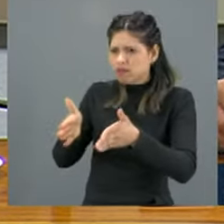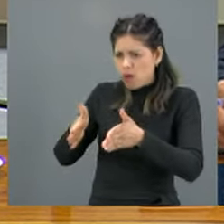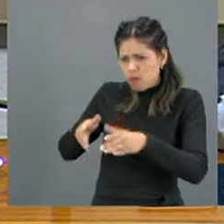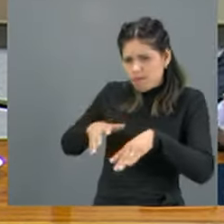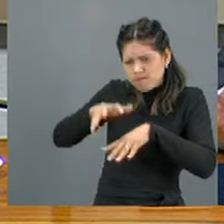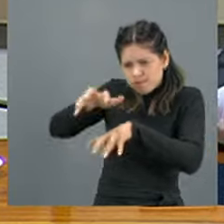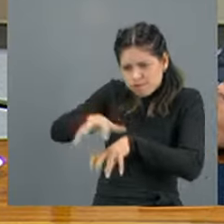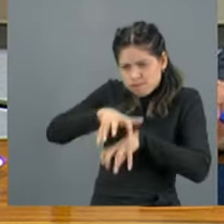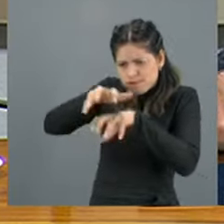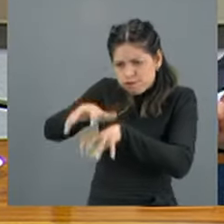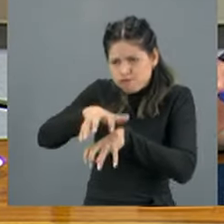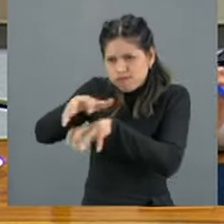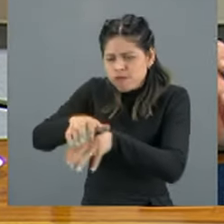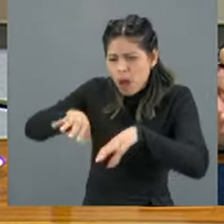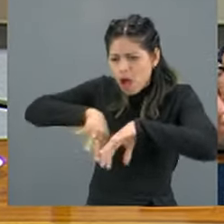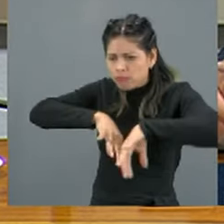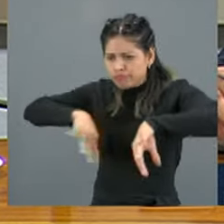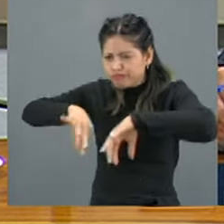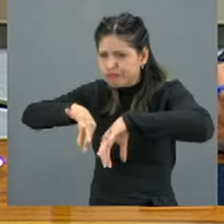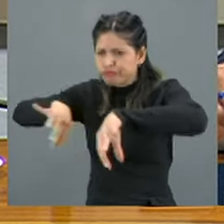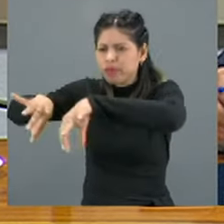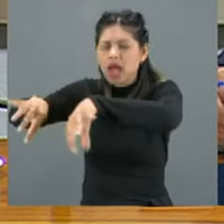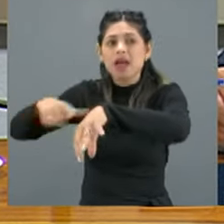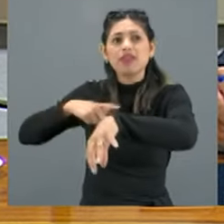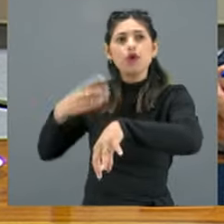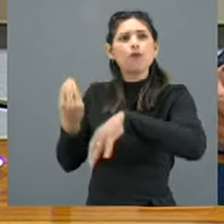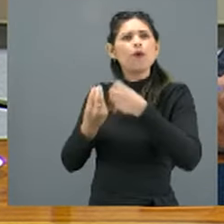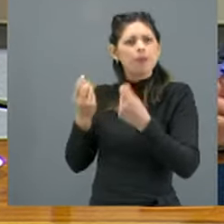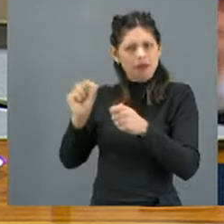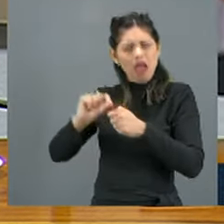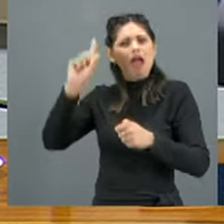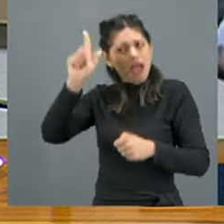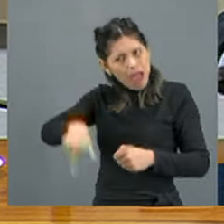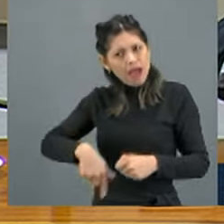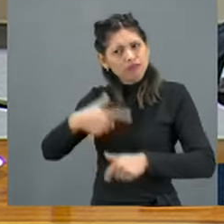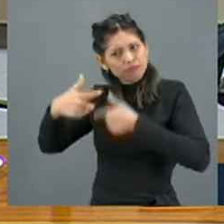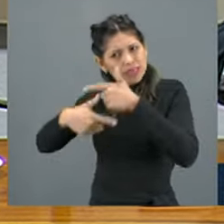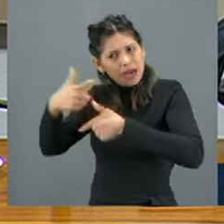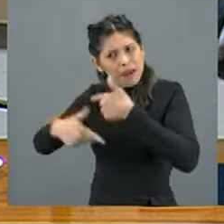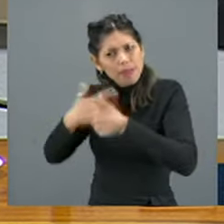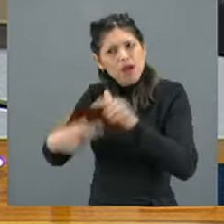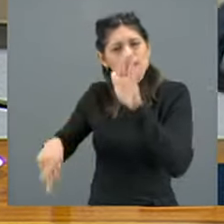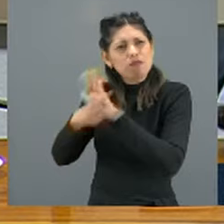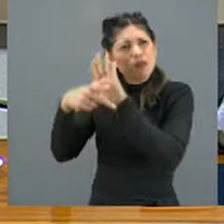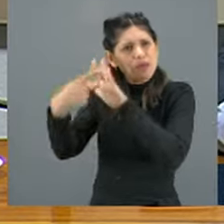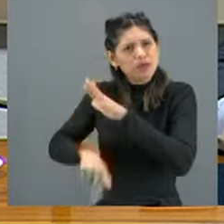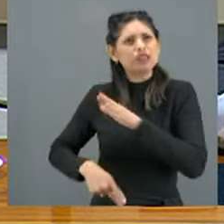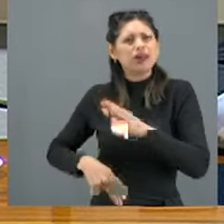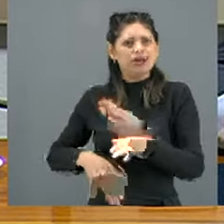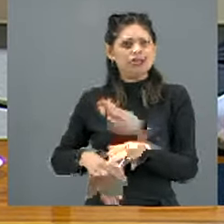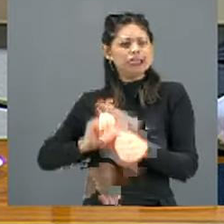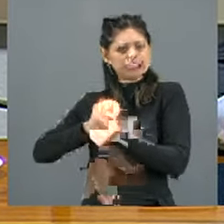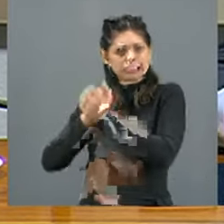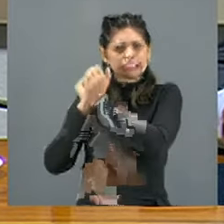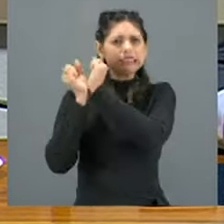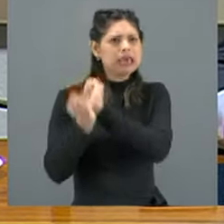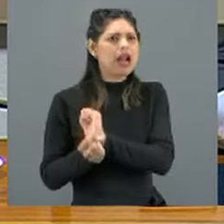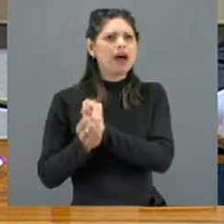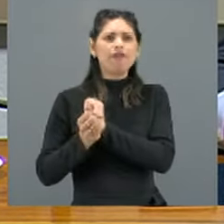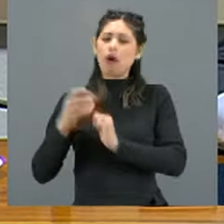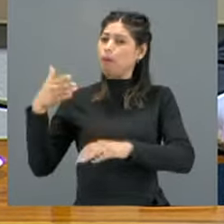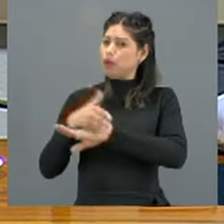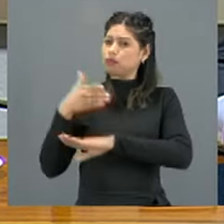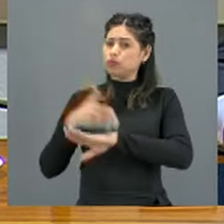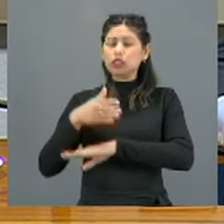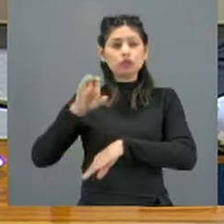mim, é trabalho análogo à escravidão, com a participação do Estado brasileiro. Há